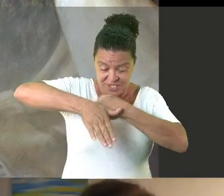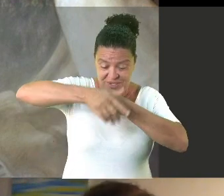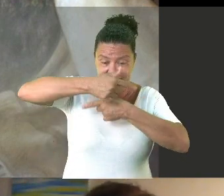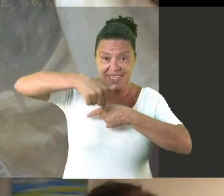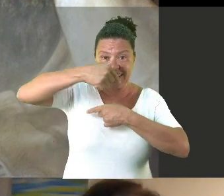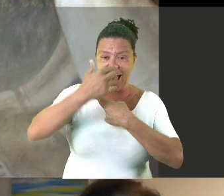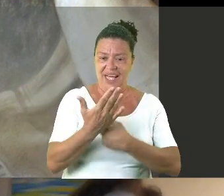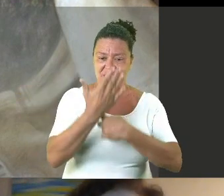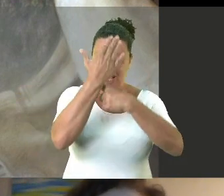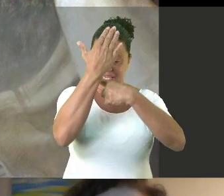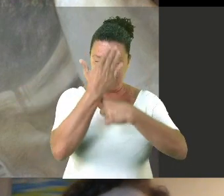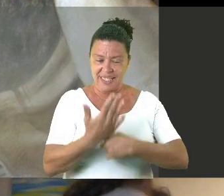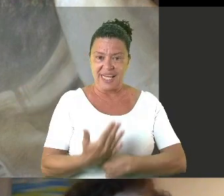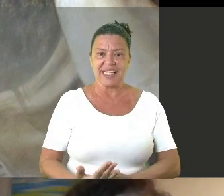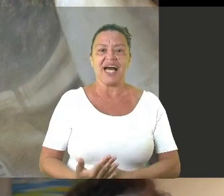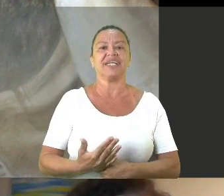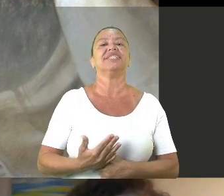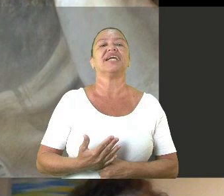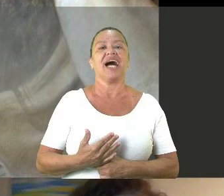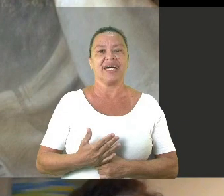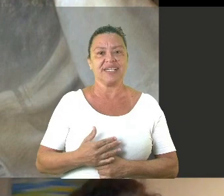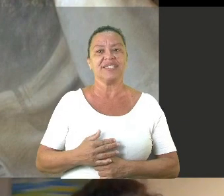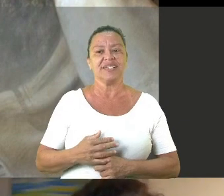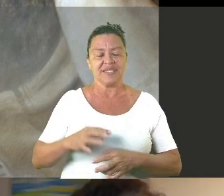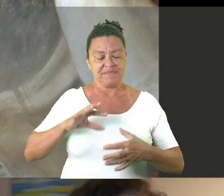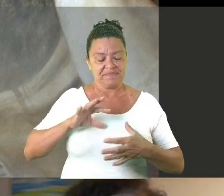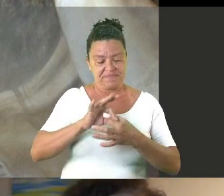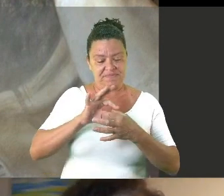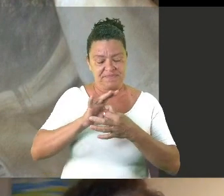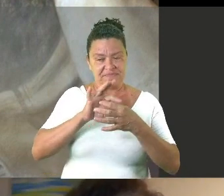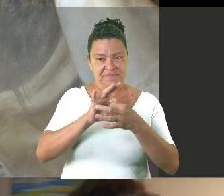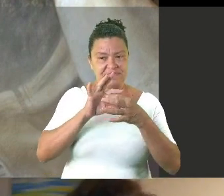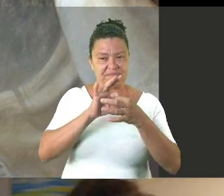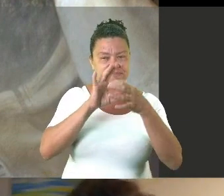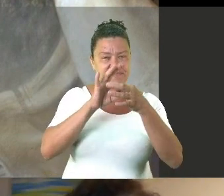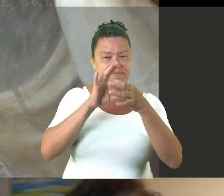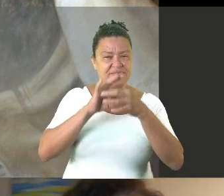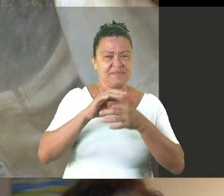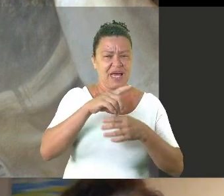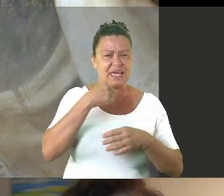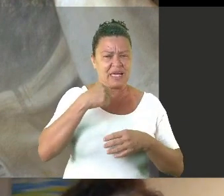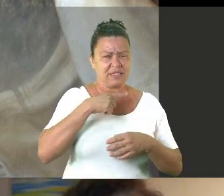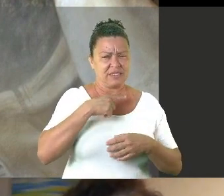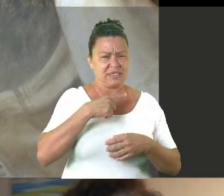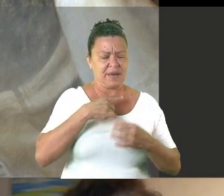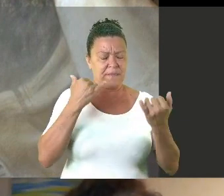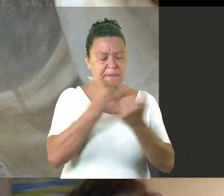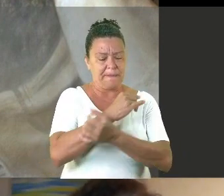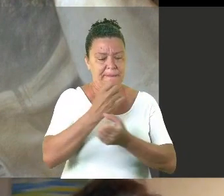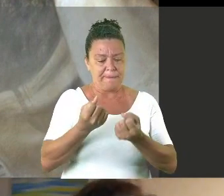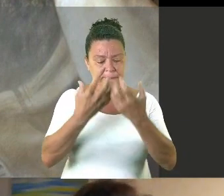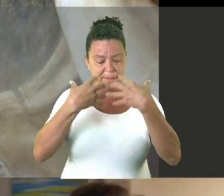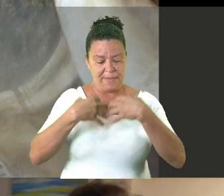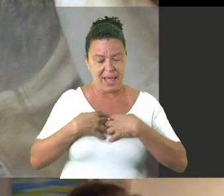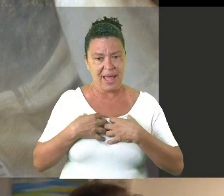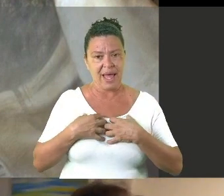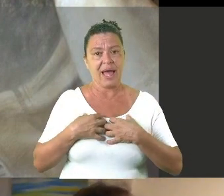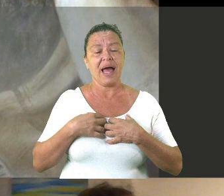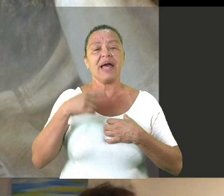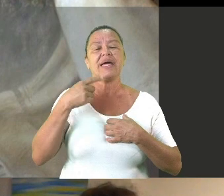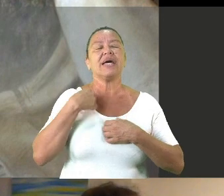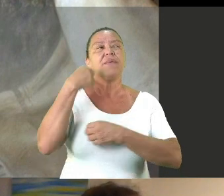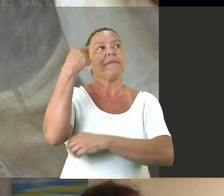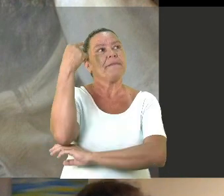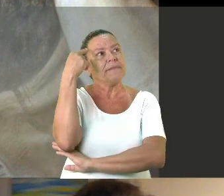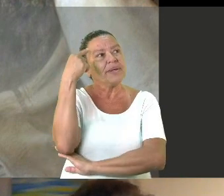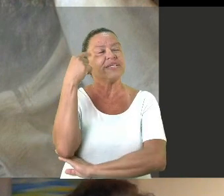que as nossas células correspondam àquilo que nós estamos emitindo para elas, isso me